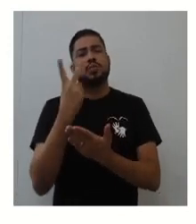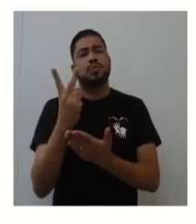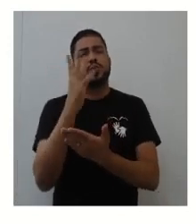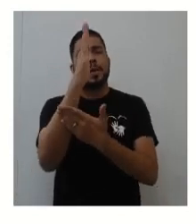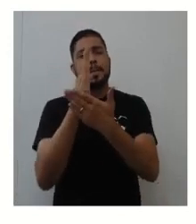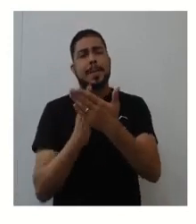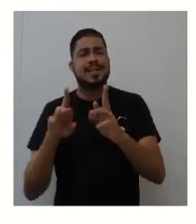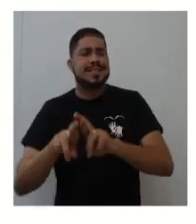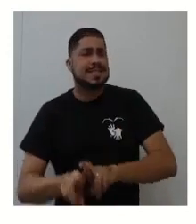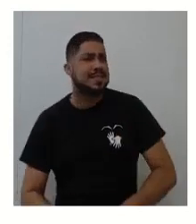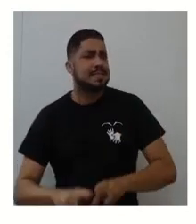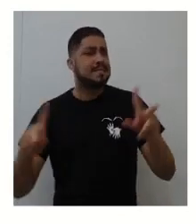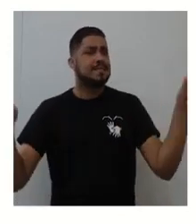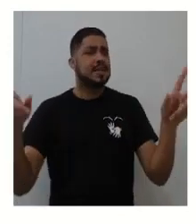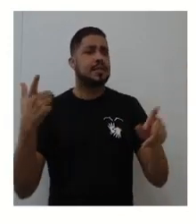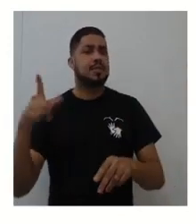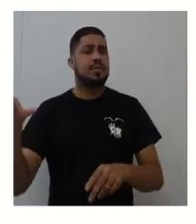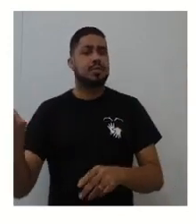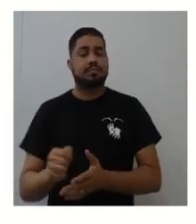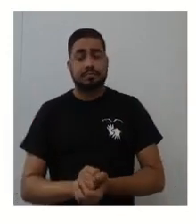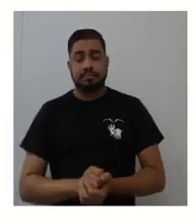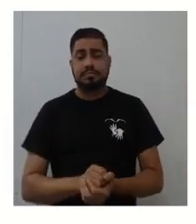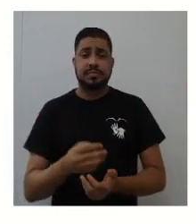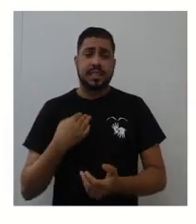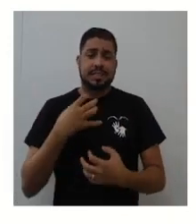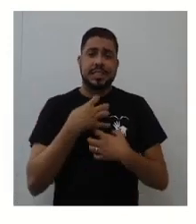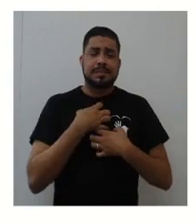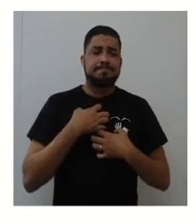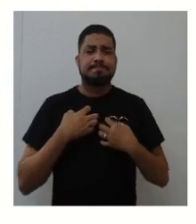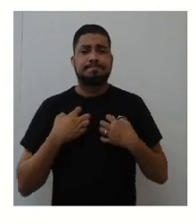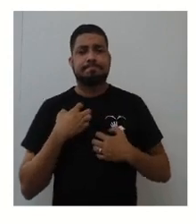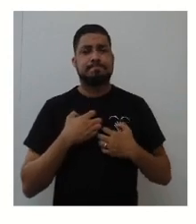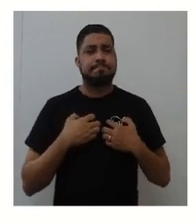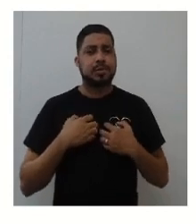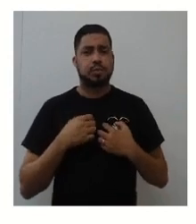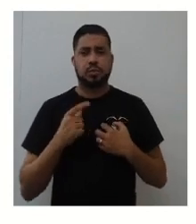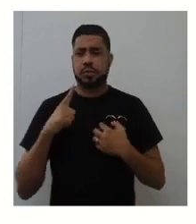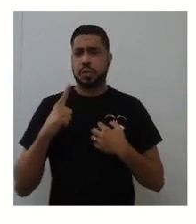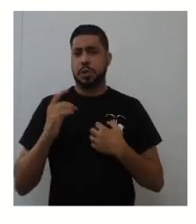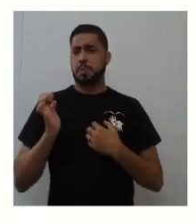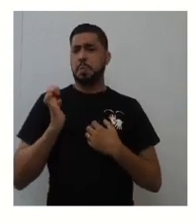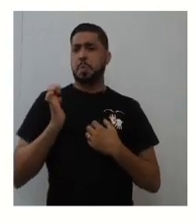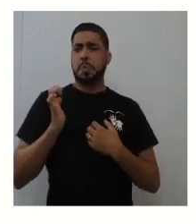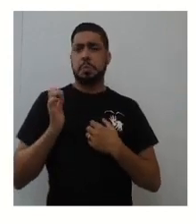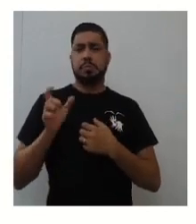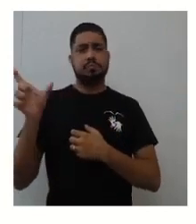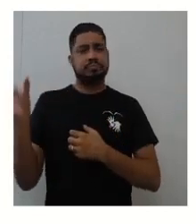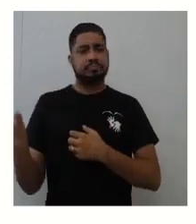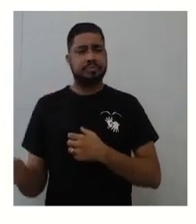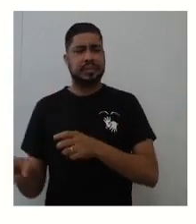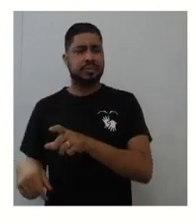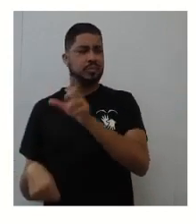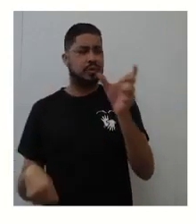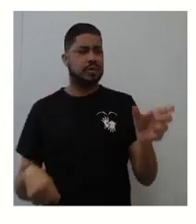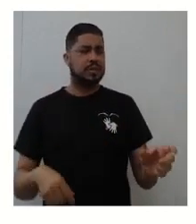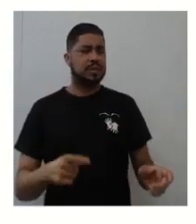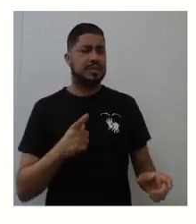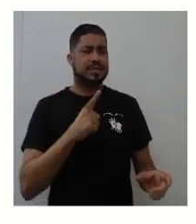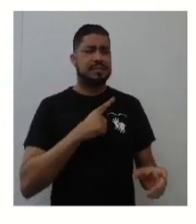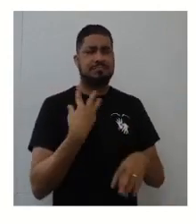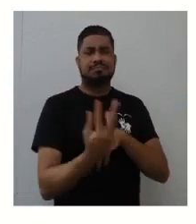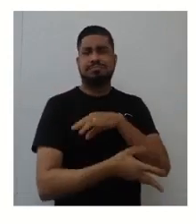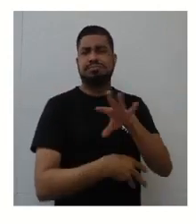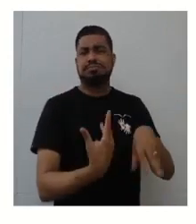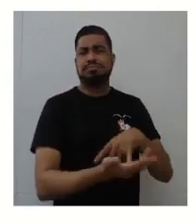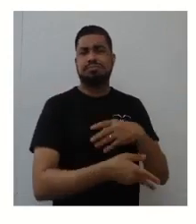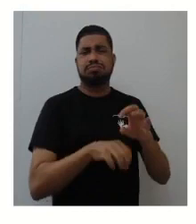tão distintas uma da outra? Olha, me senti incomodada com tanto luxo em uma delas e tanta destruição e